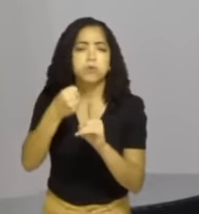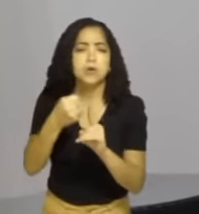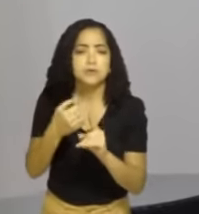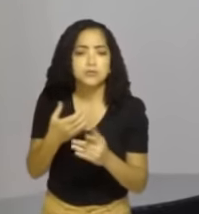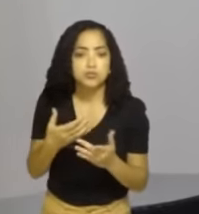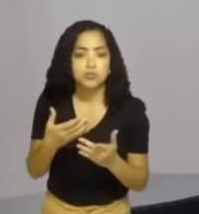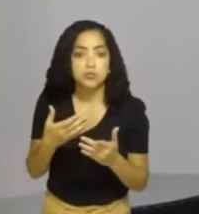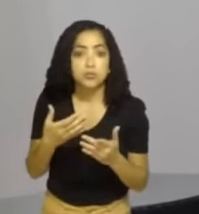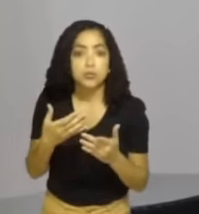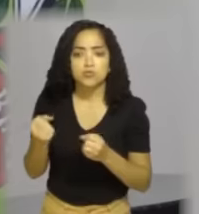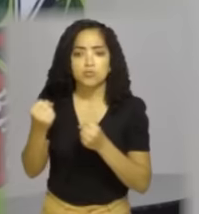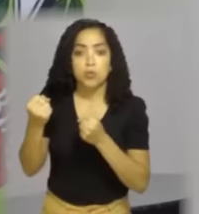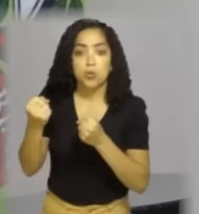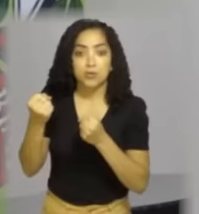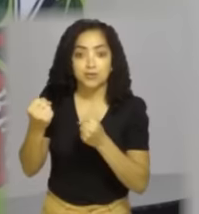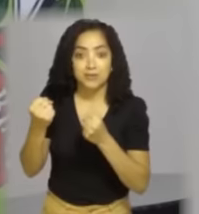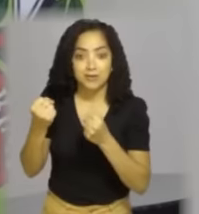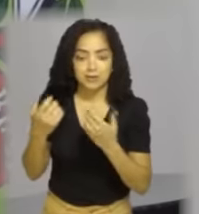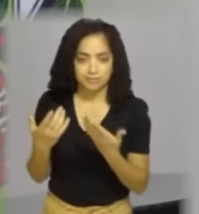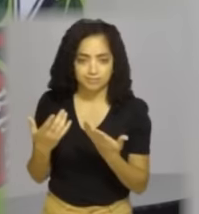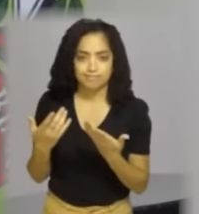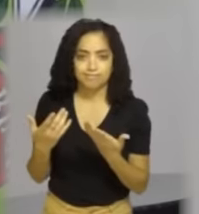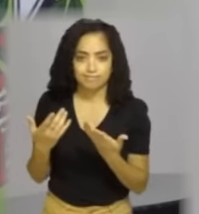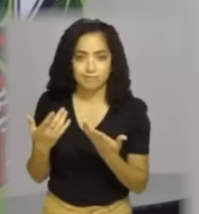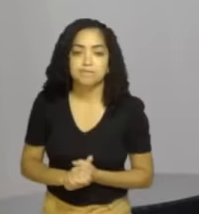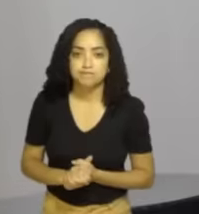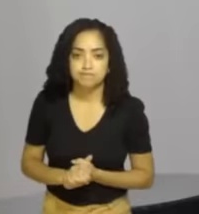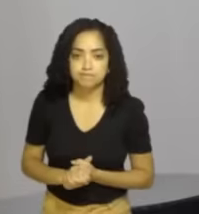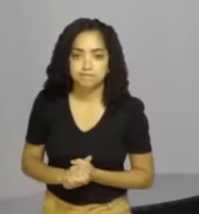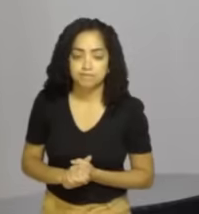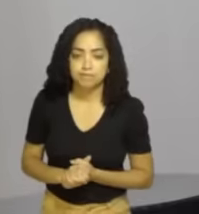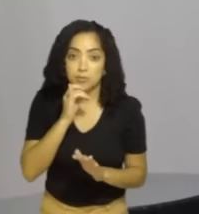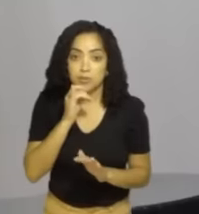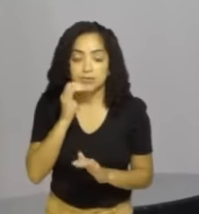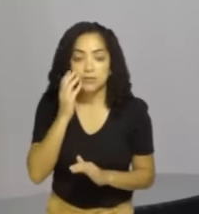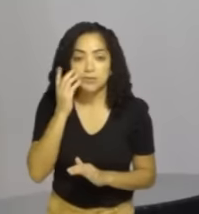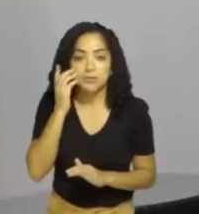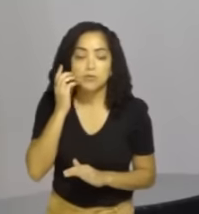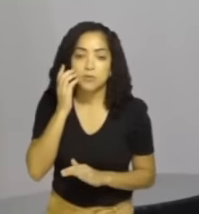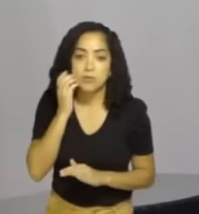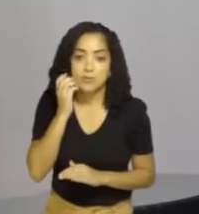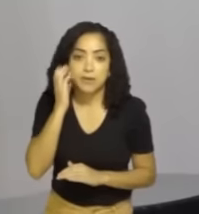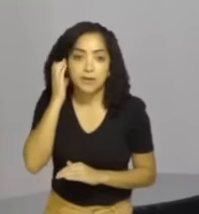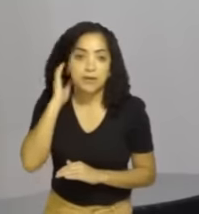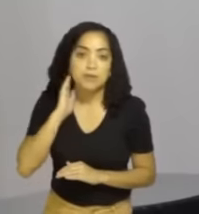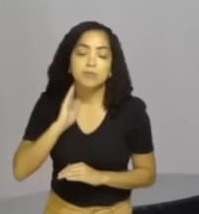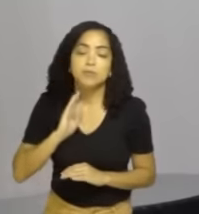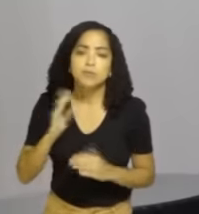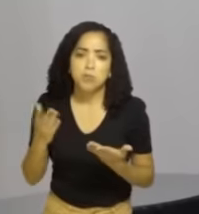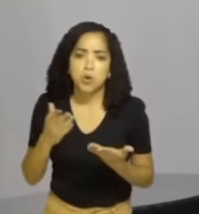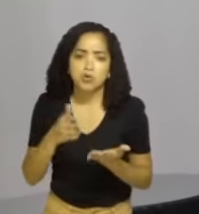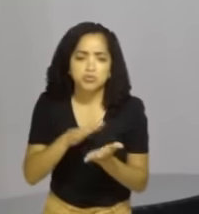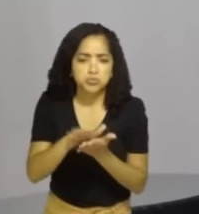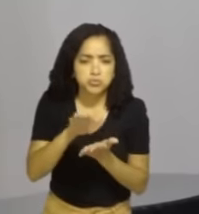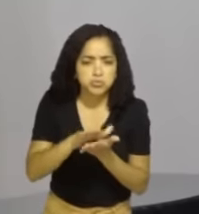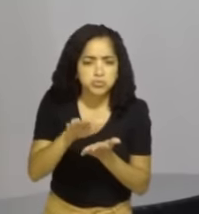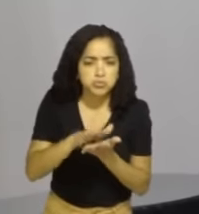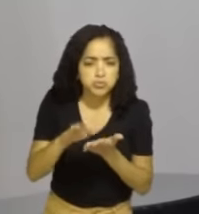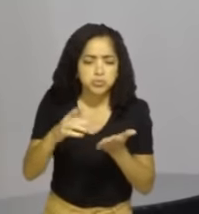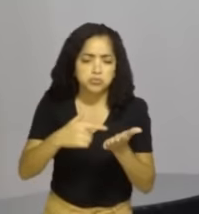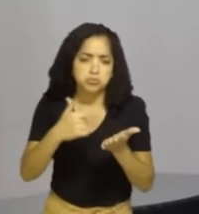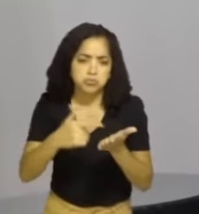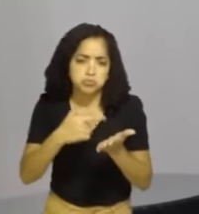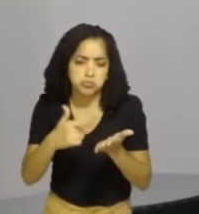poder de uma matéria, ainda mais se for uma matéria difamatória. Por exemplo, alguém pode publicar uma matéria e ninguém lê e ninguém dá